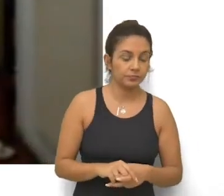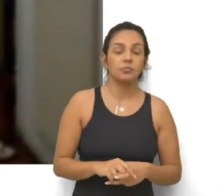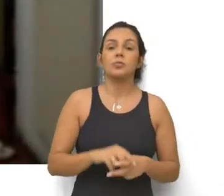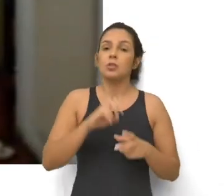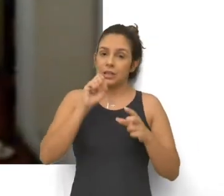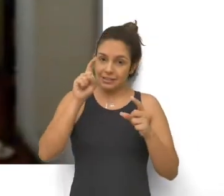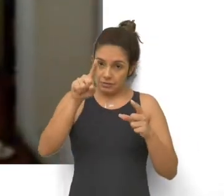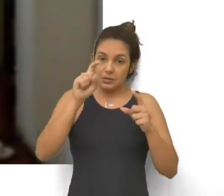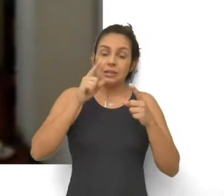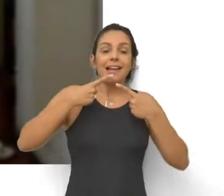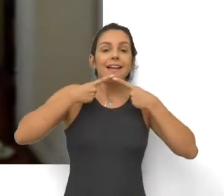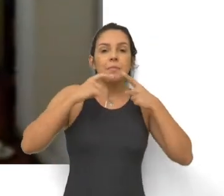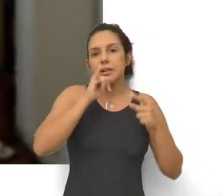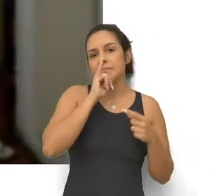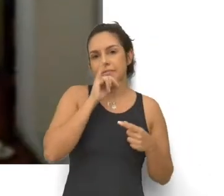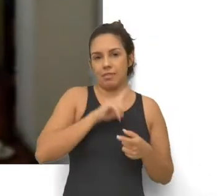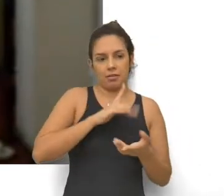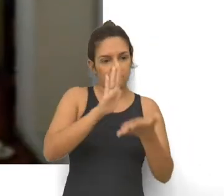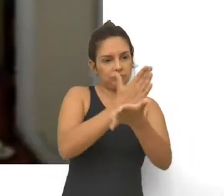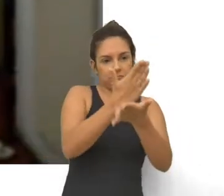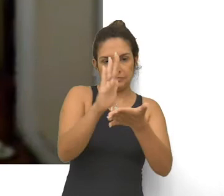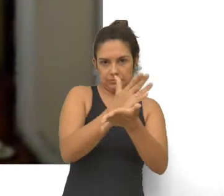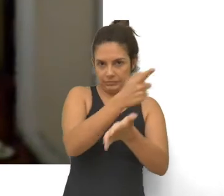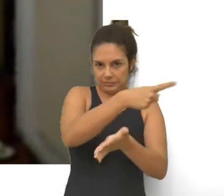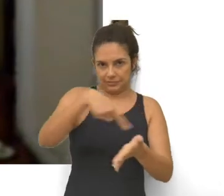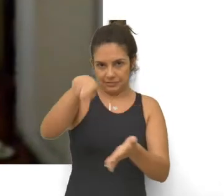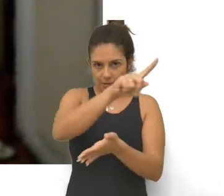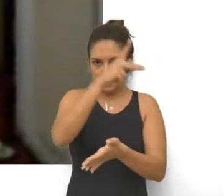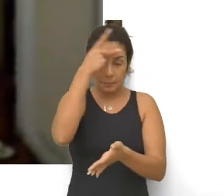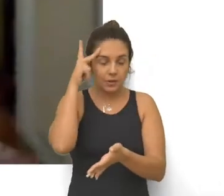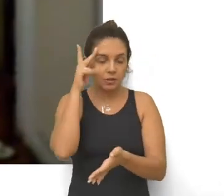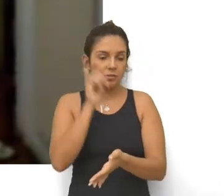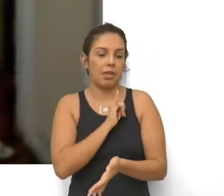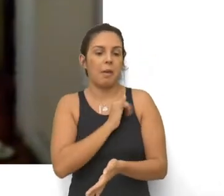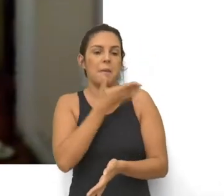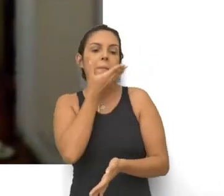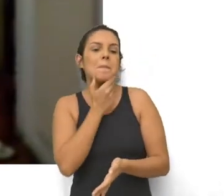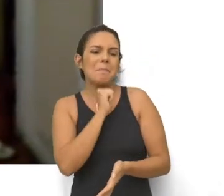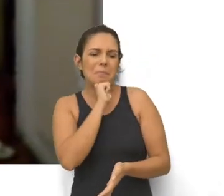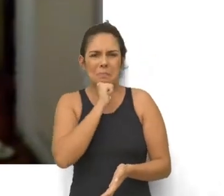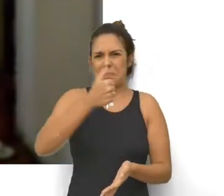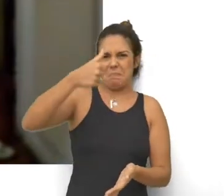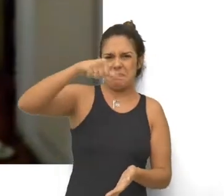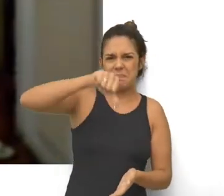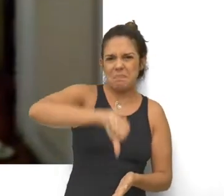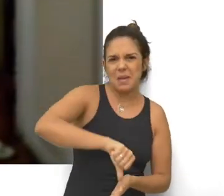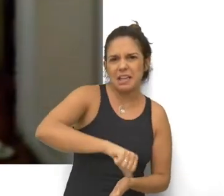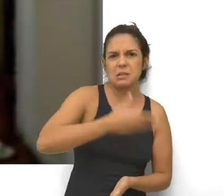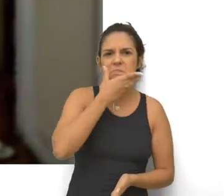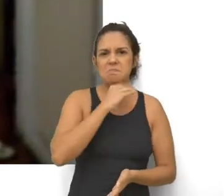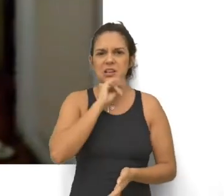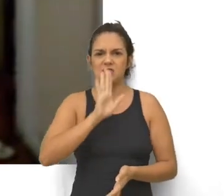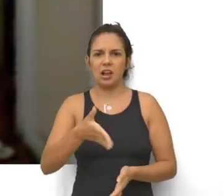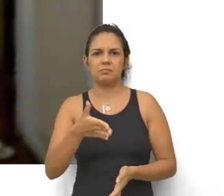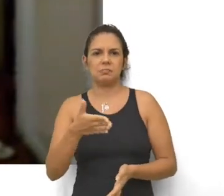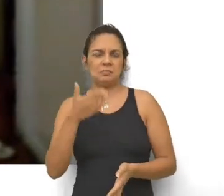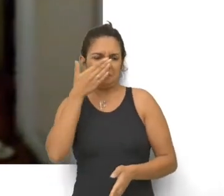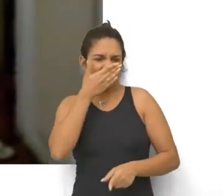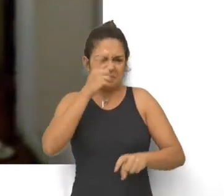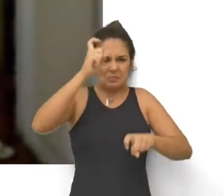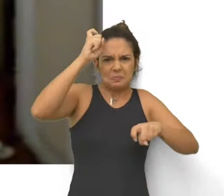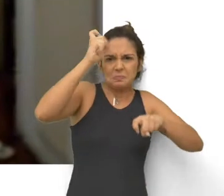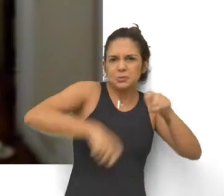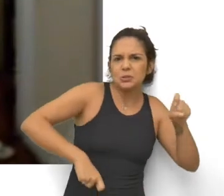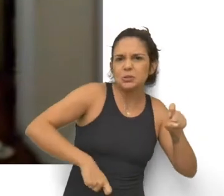Pessoas que tiveram pais péssimos, abusadores, ou desleixados, ou indiferentes, que deixaram os filhos